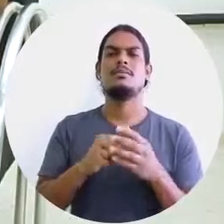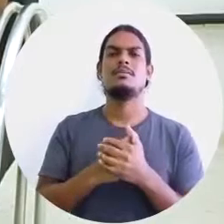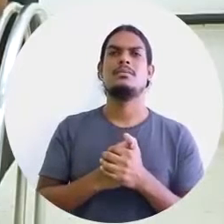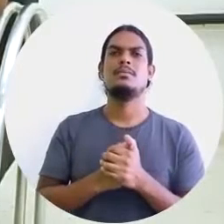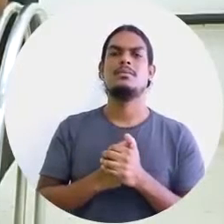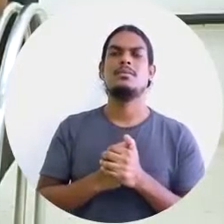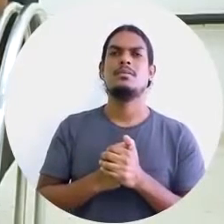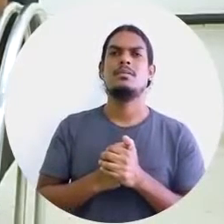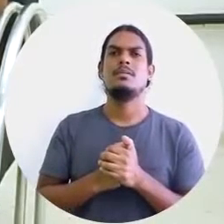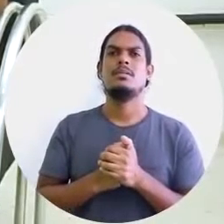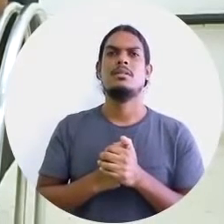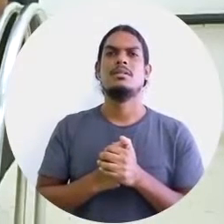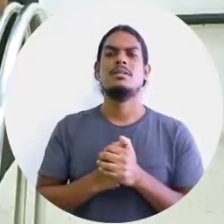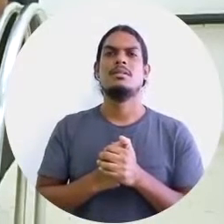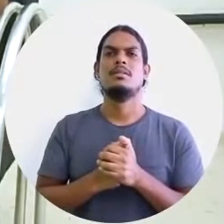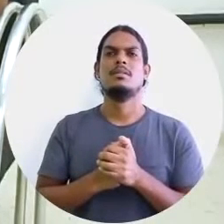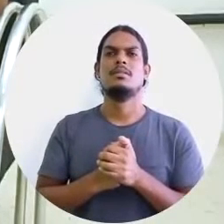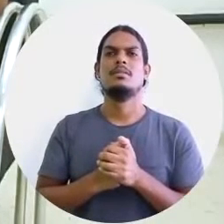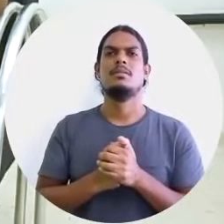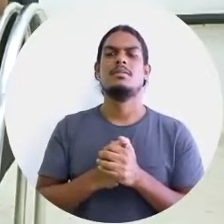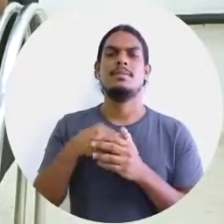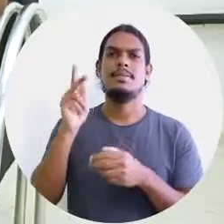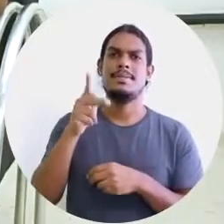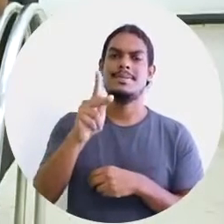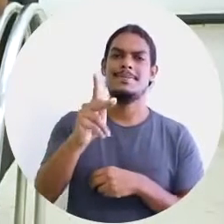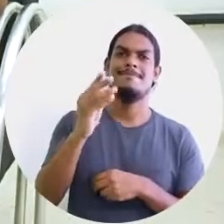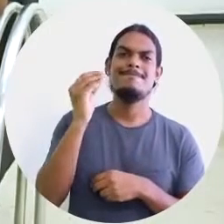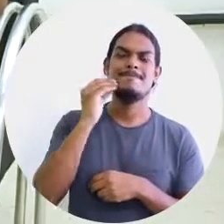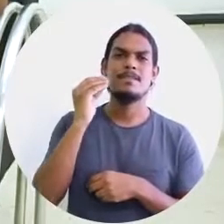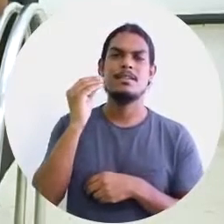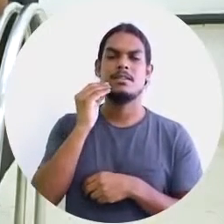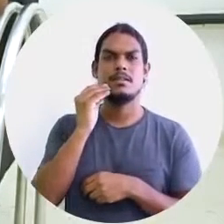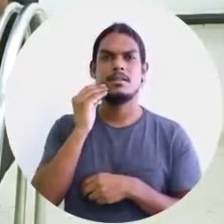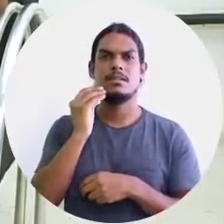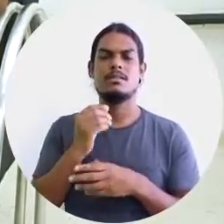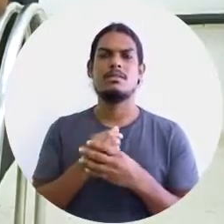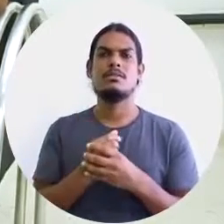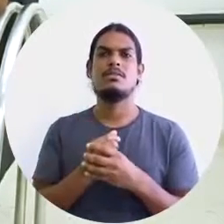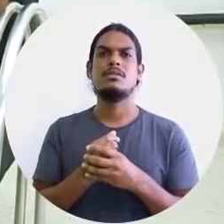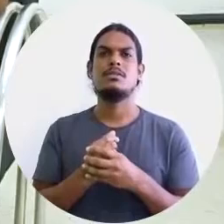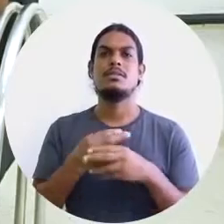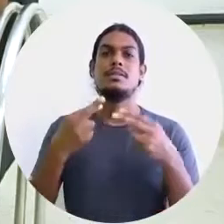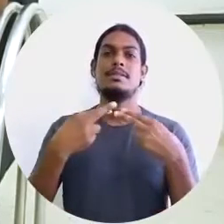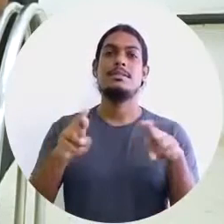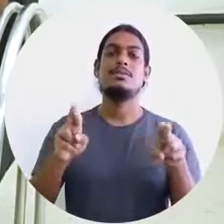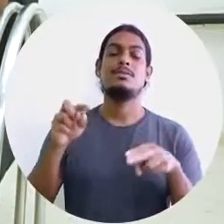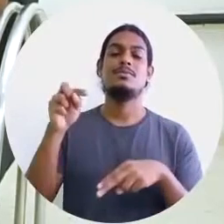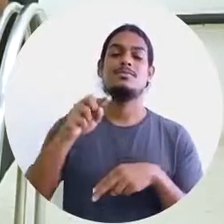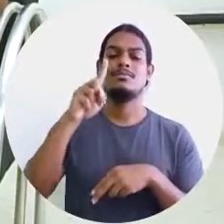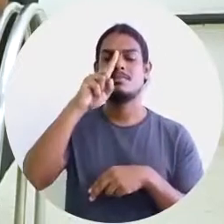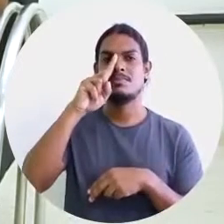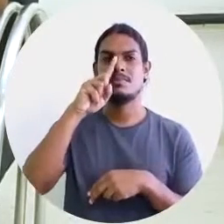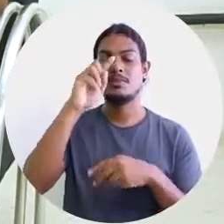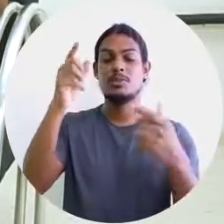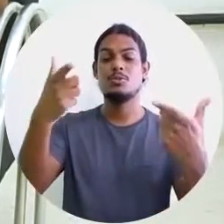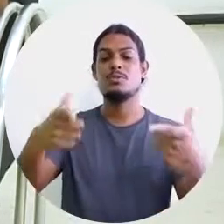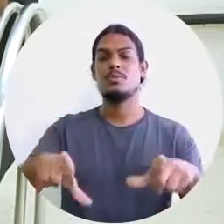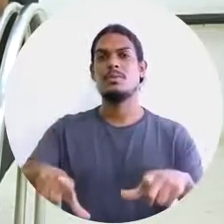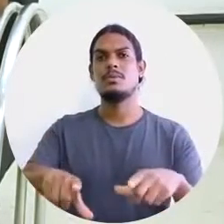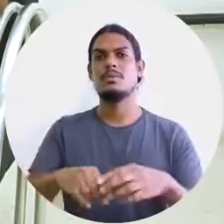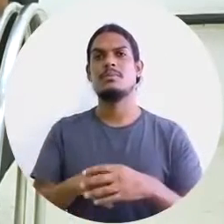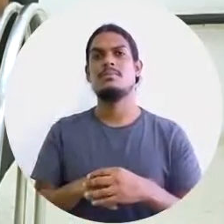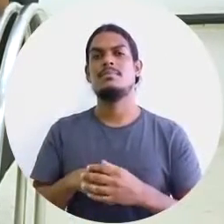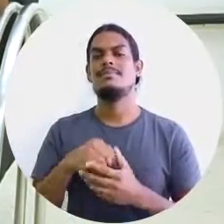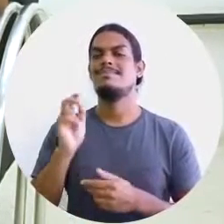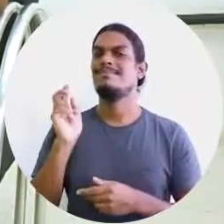prevencionista, a gente deve sempre tentar resolver o problema na fonte. Então, você tem que sempre tentar